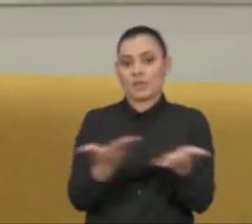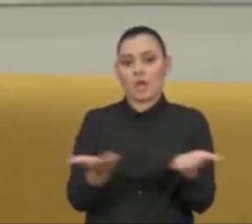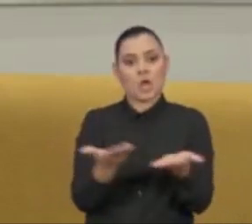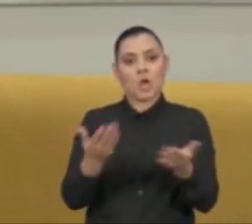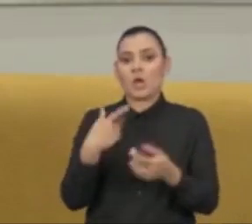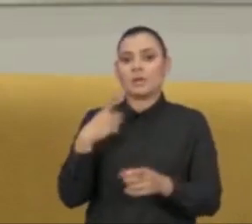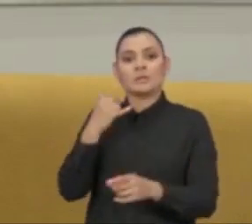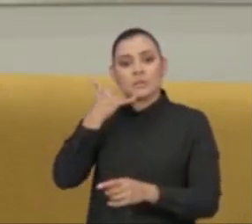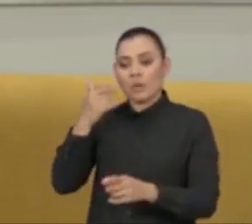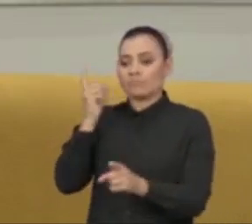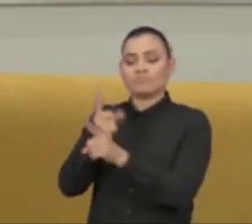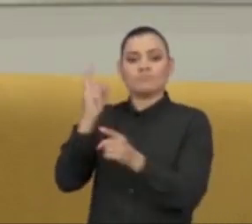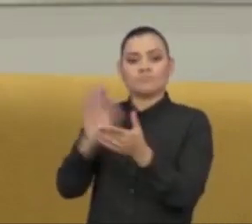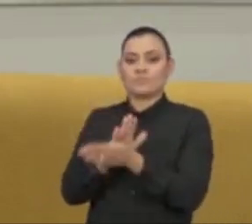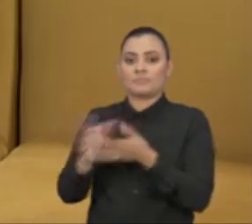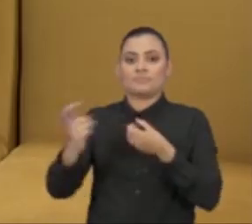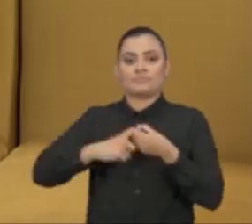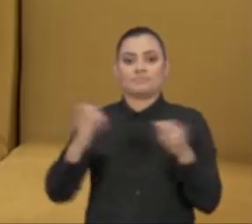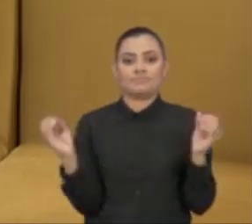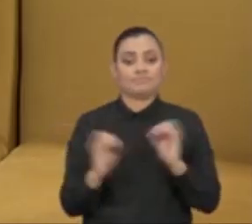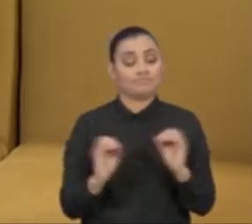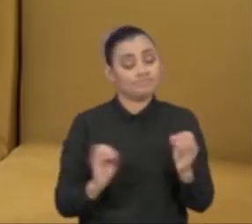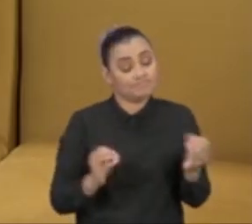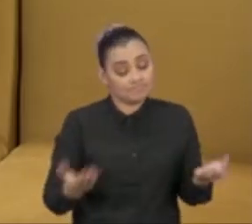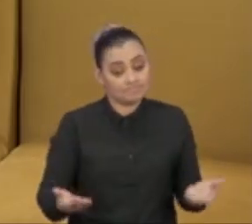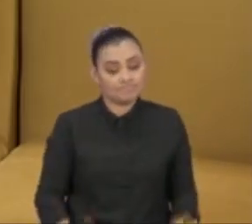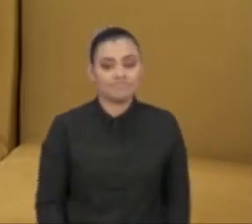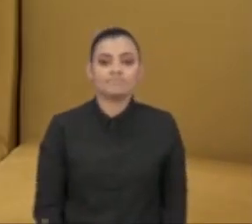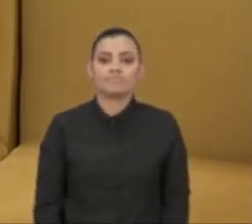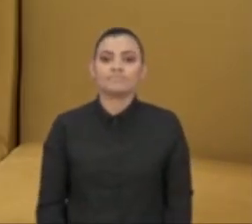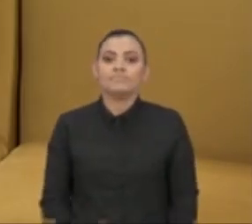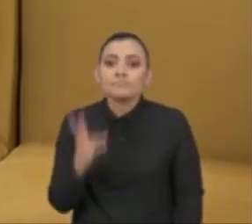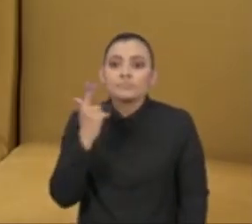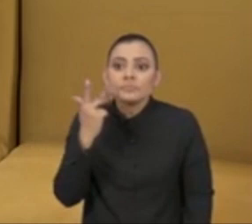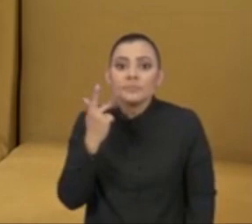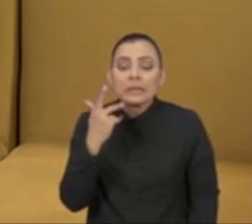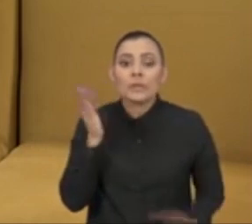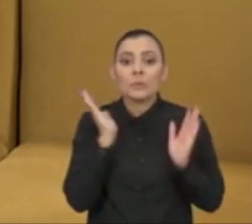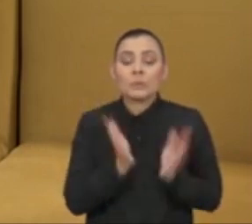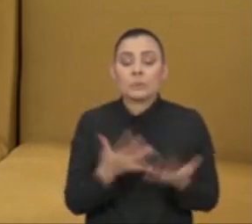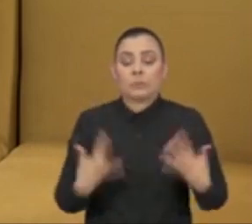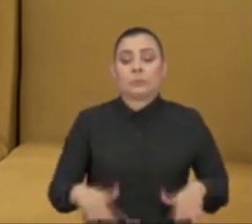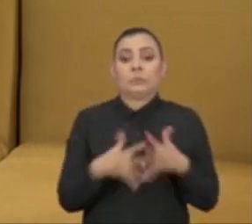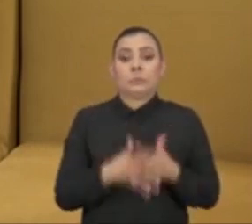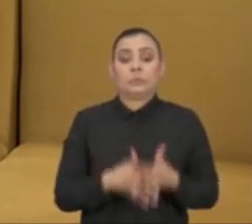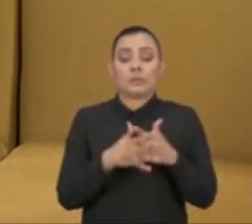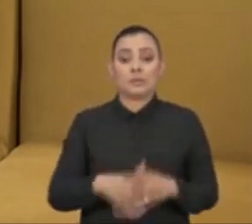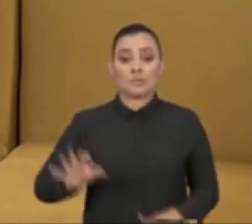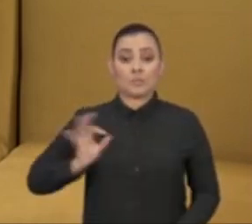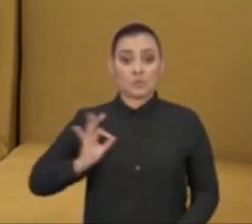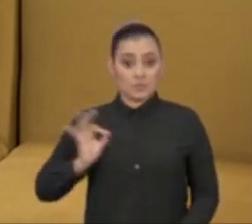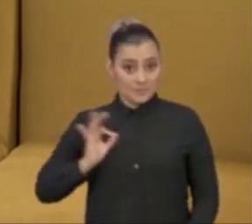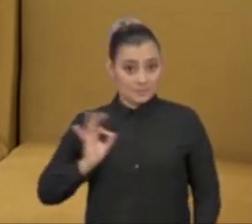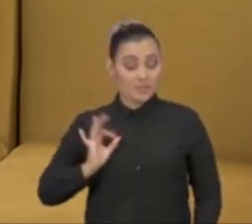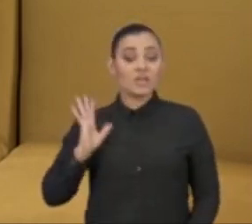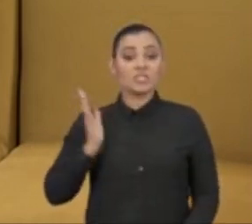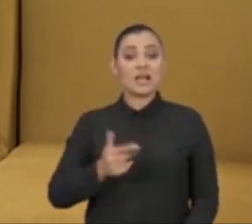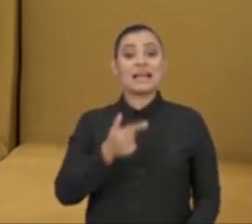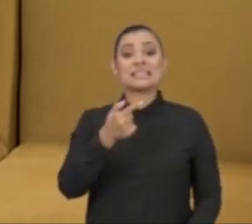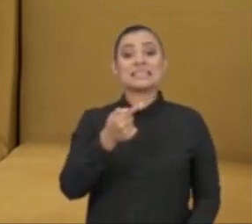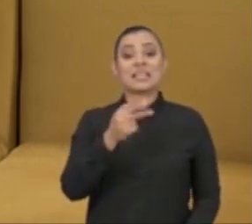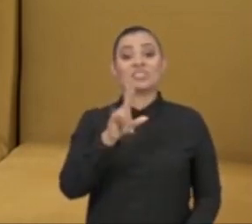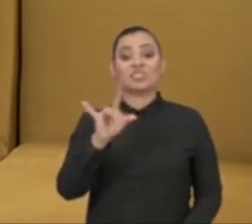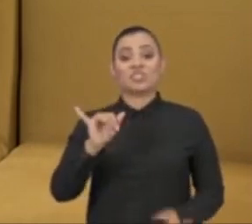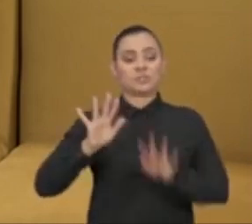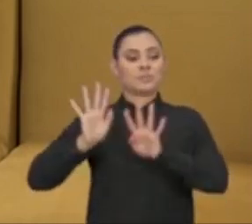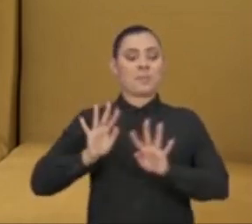o celular não voltou. Falar da situação no Ceará, complicada por lá, o motim da PM completa 7 dias.